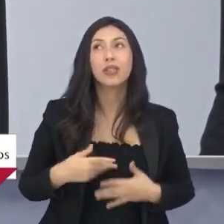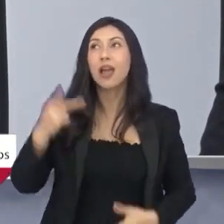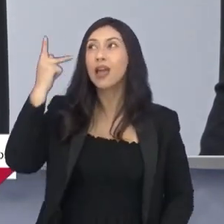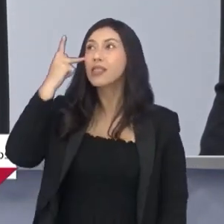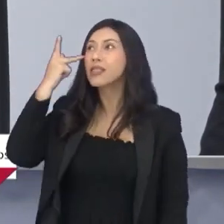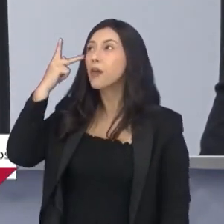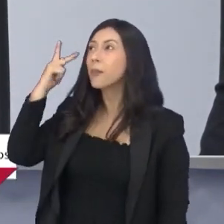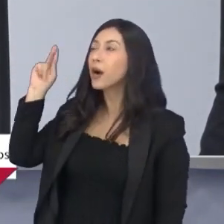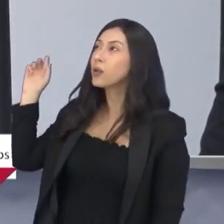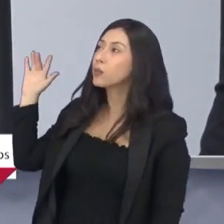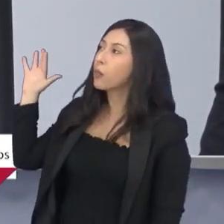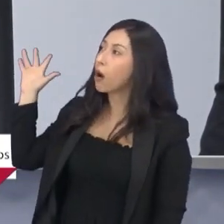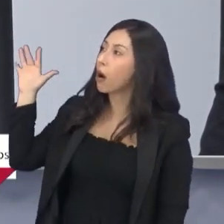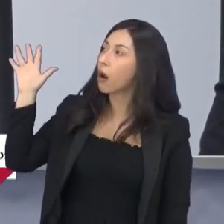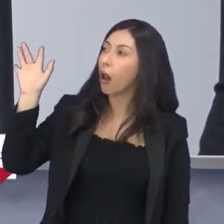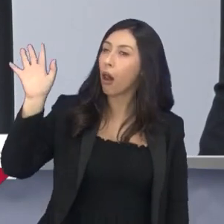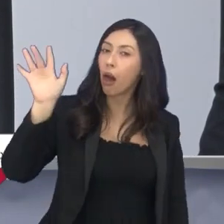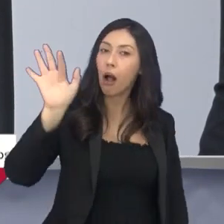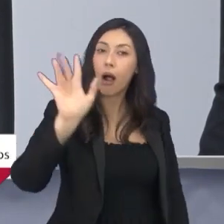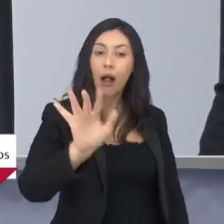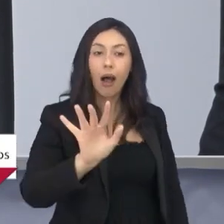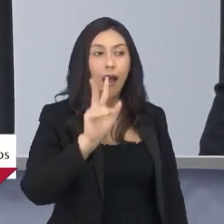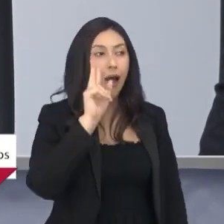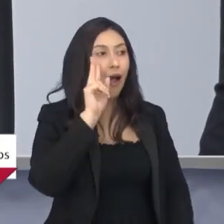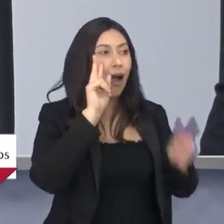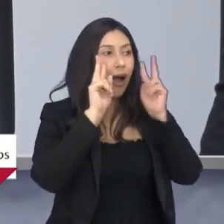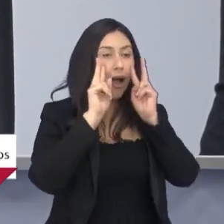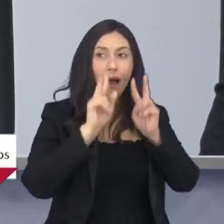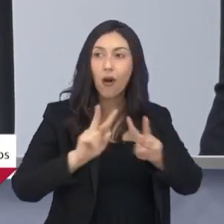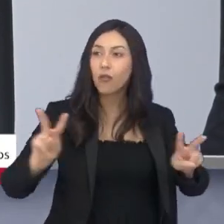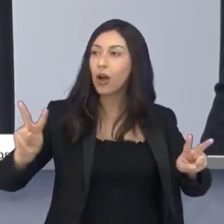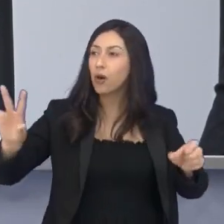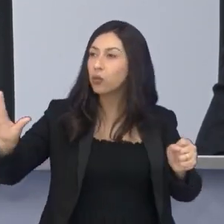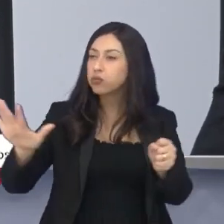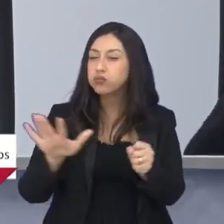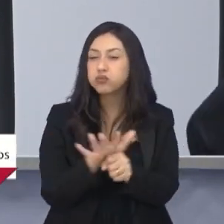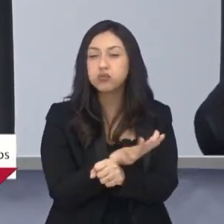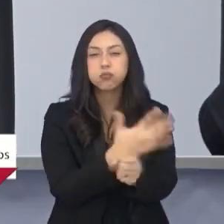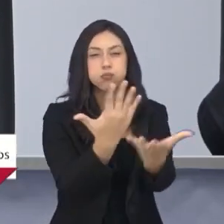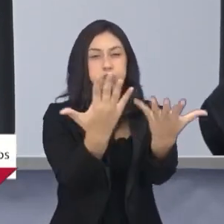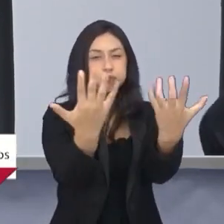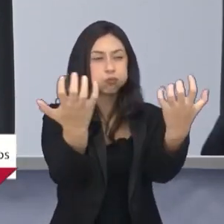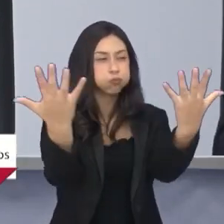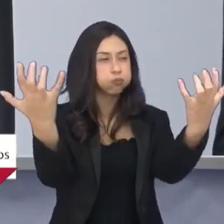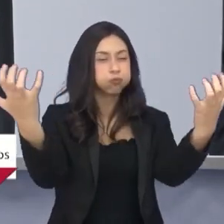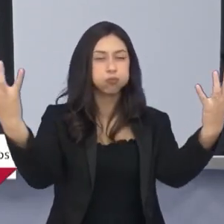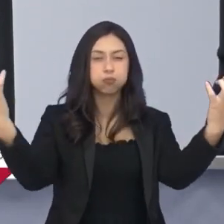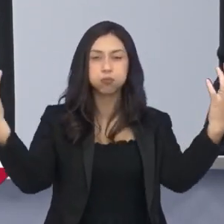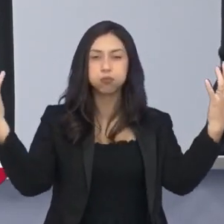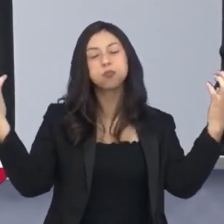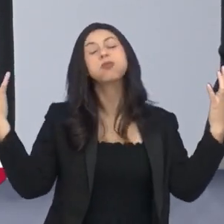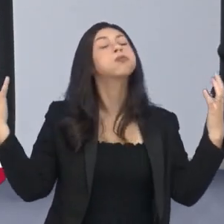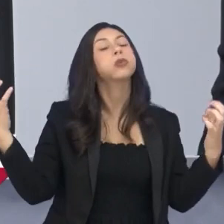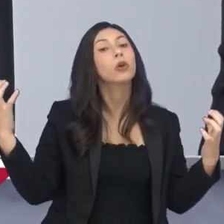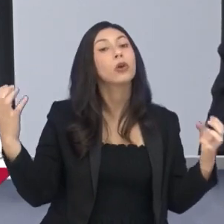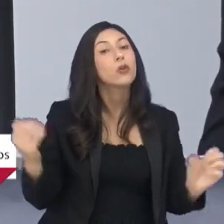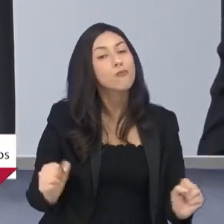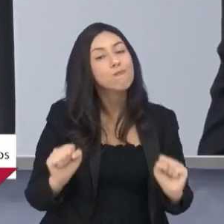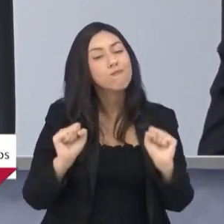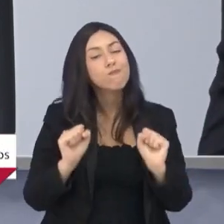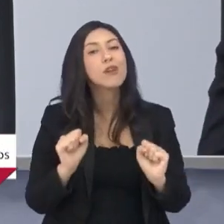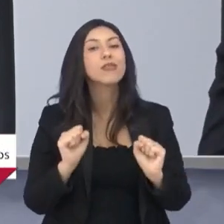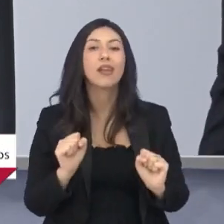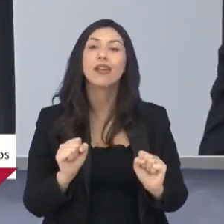Paulo e virmos aqui encontrar um auditório cheio um auditório lotado eh a gente poder